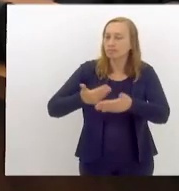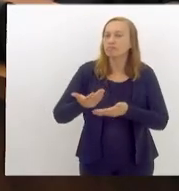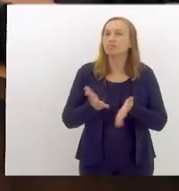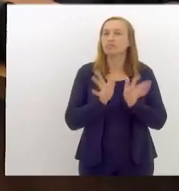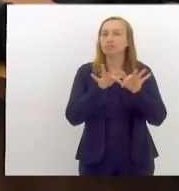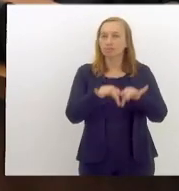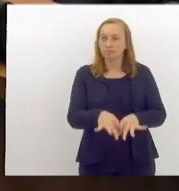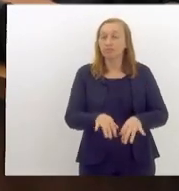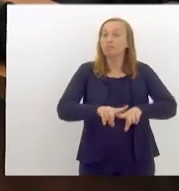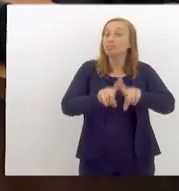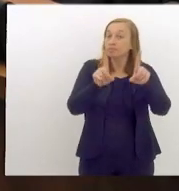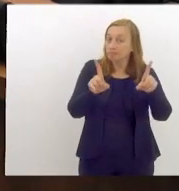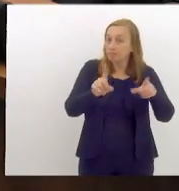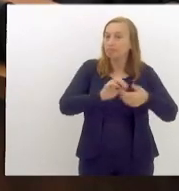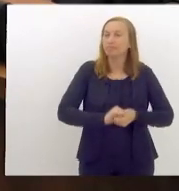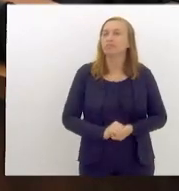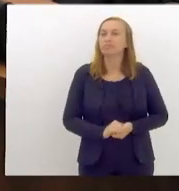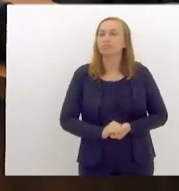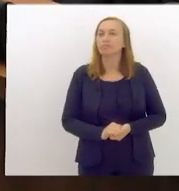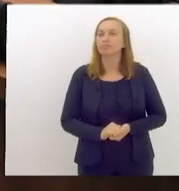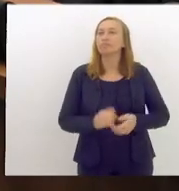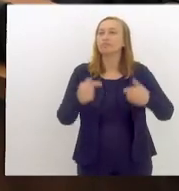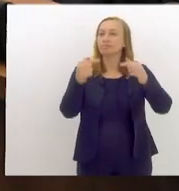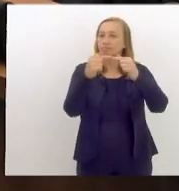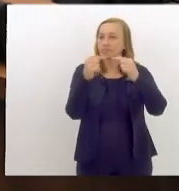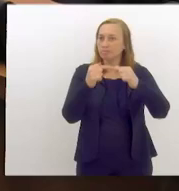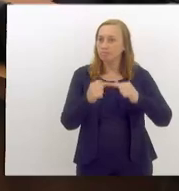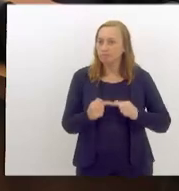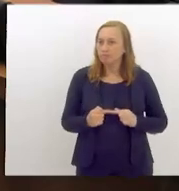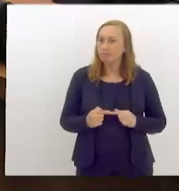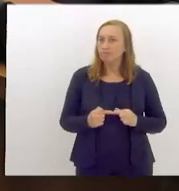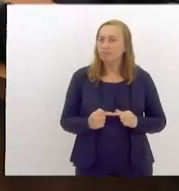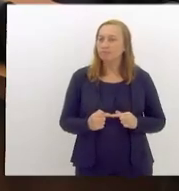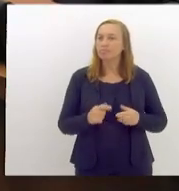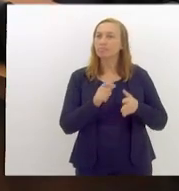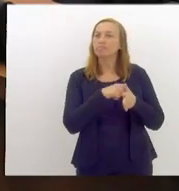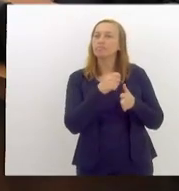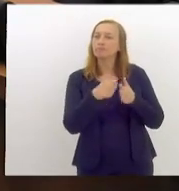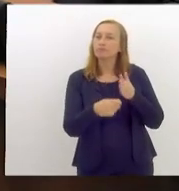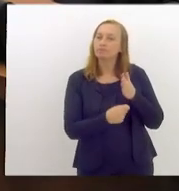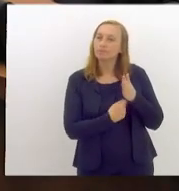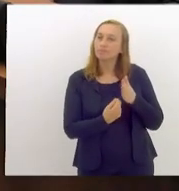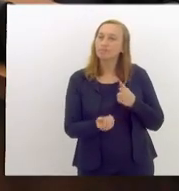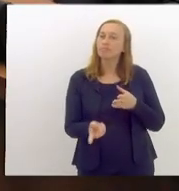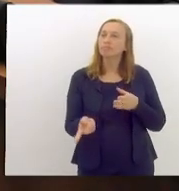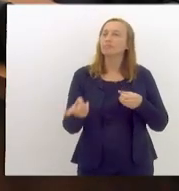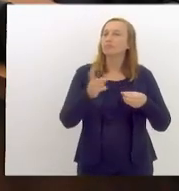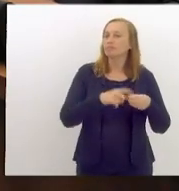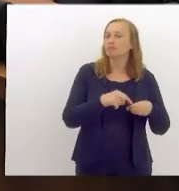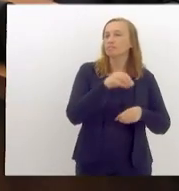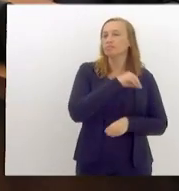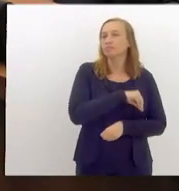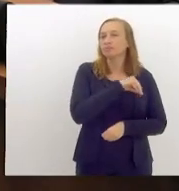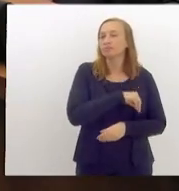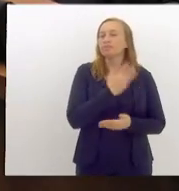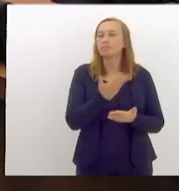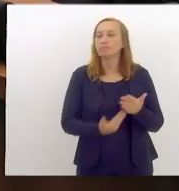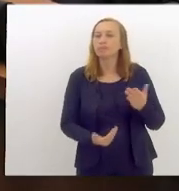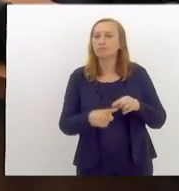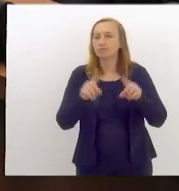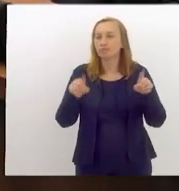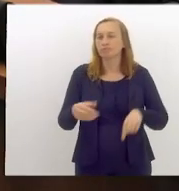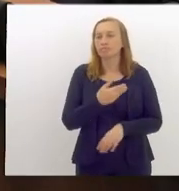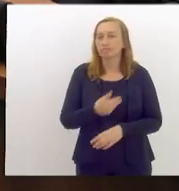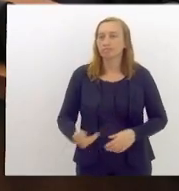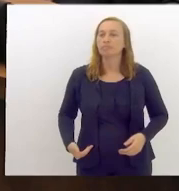finalizado mas se combinasse um calendário de recomposição das perdas dos